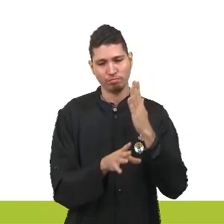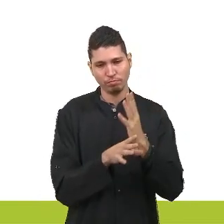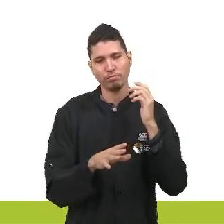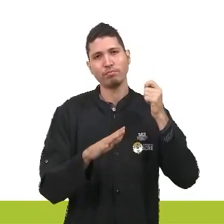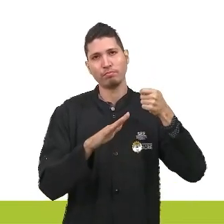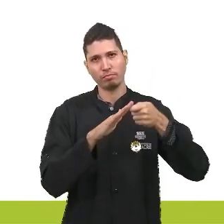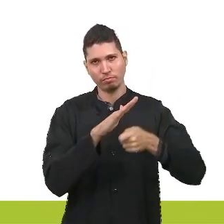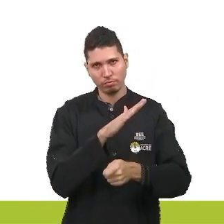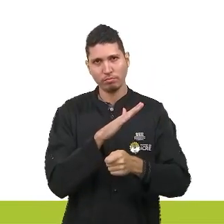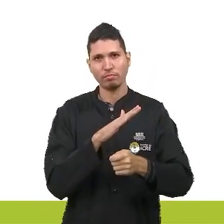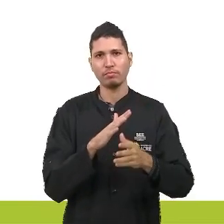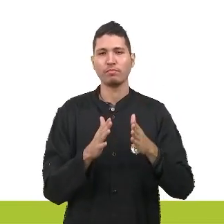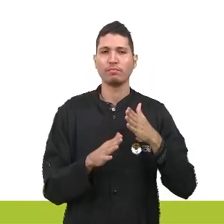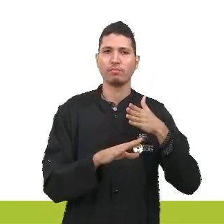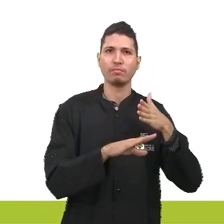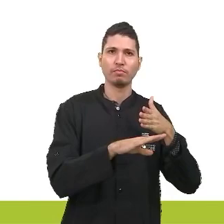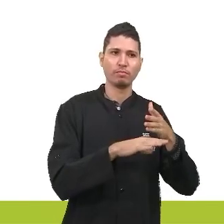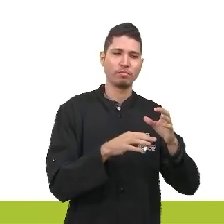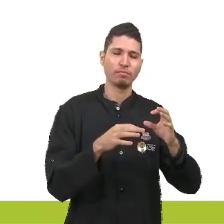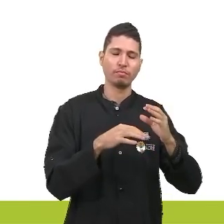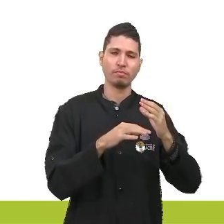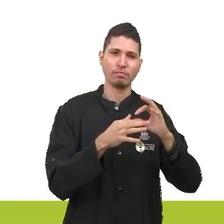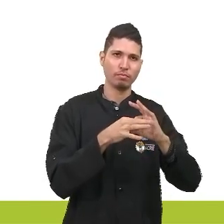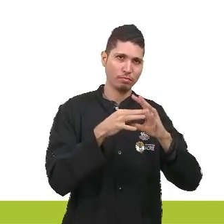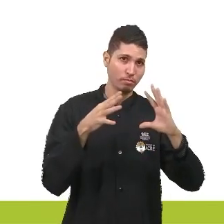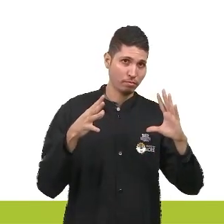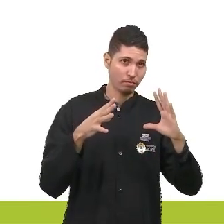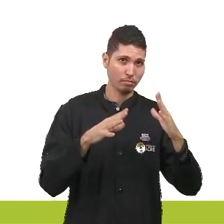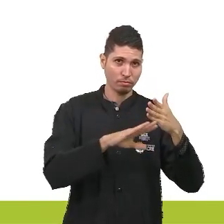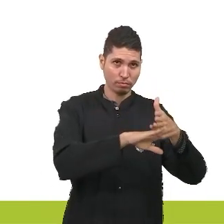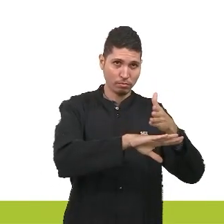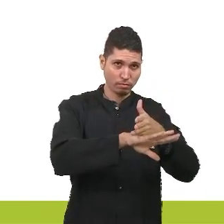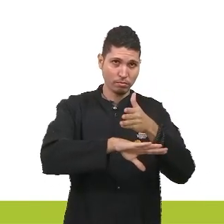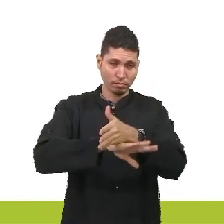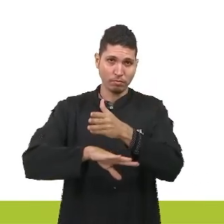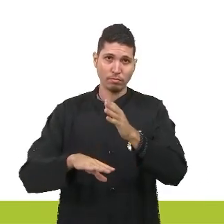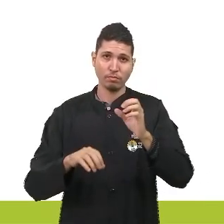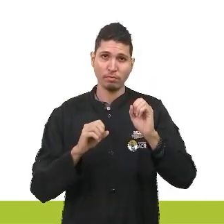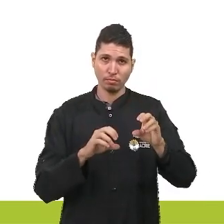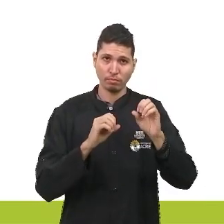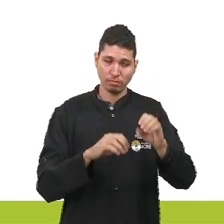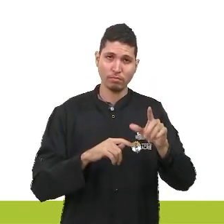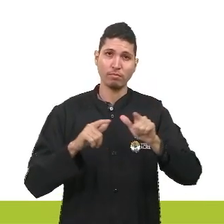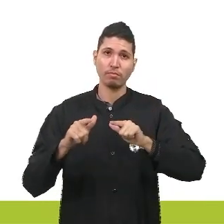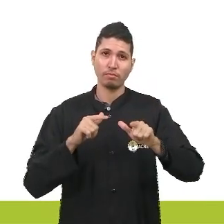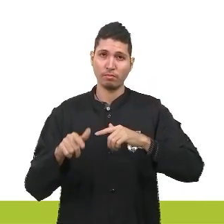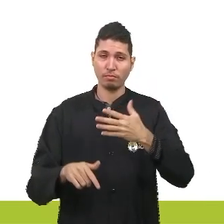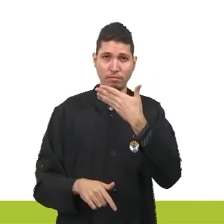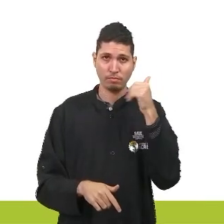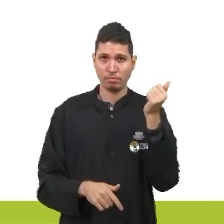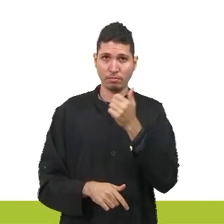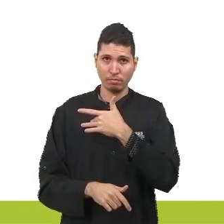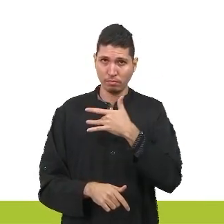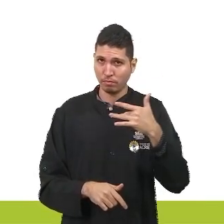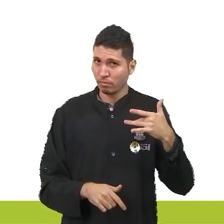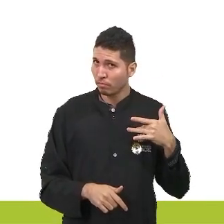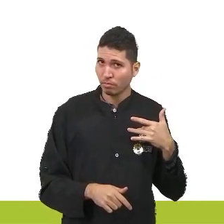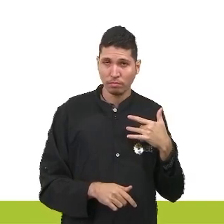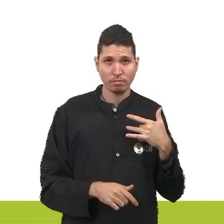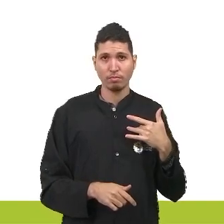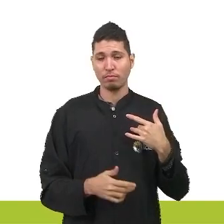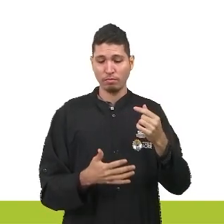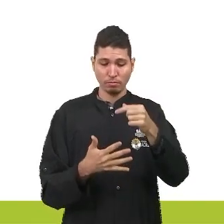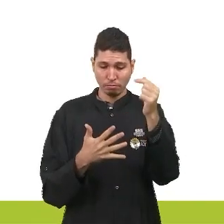de acesso ao mercado de trabalho também, de acesso à educação, de uma melhor saúde. Tudo isso vem